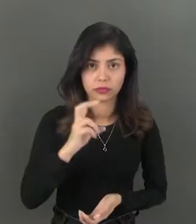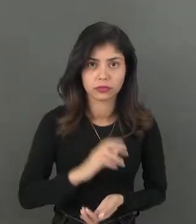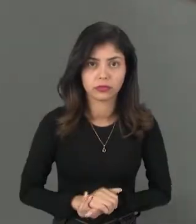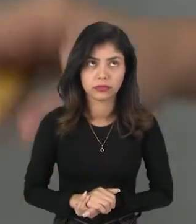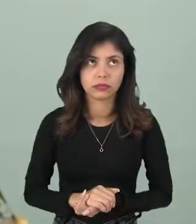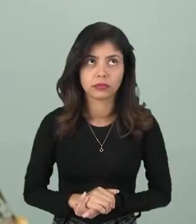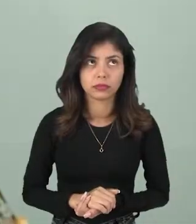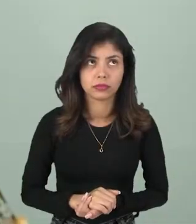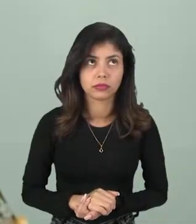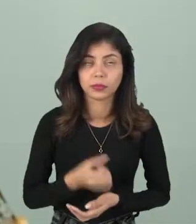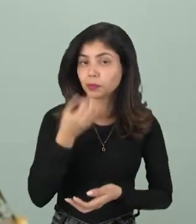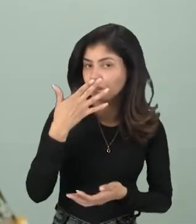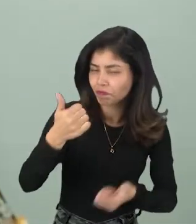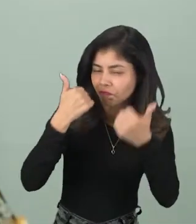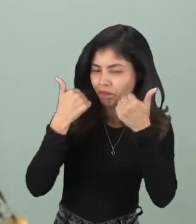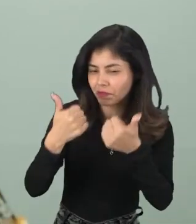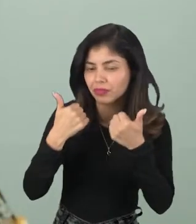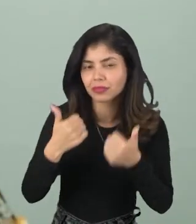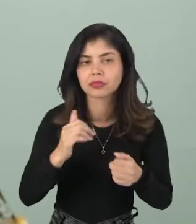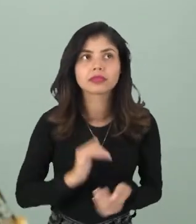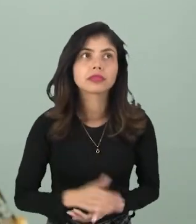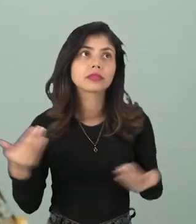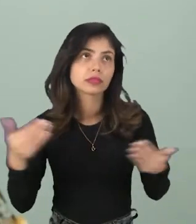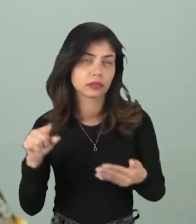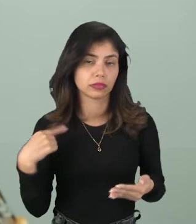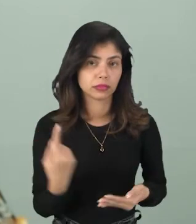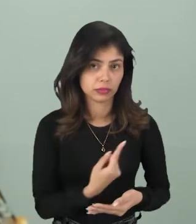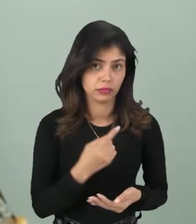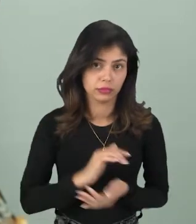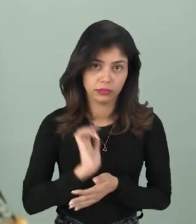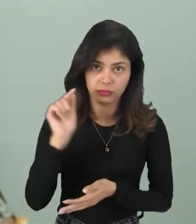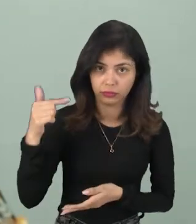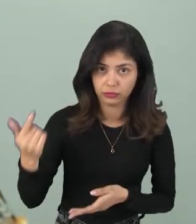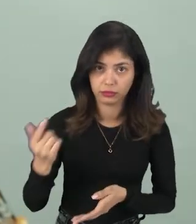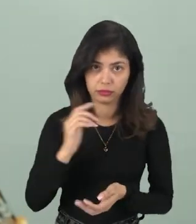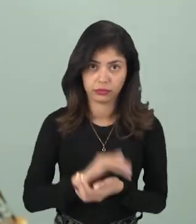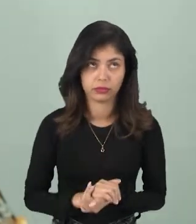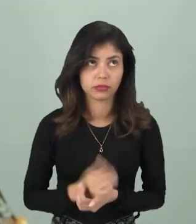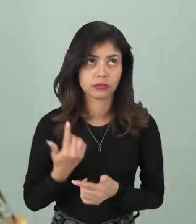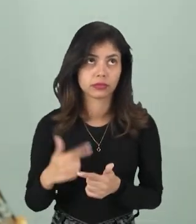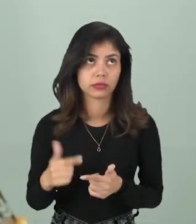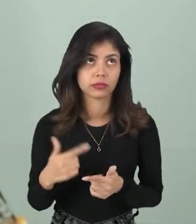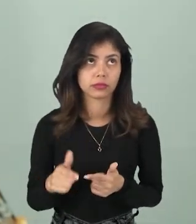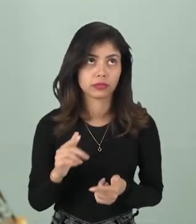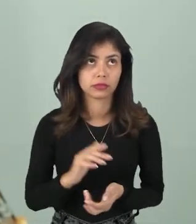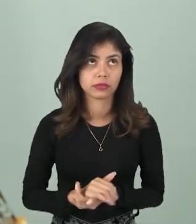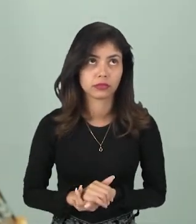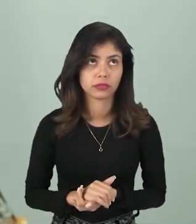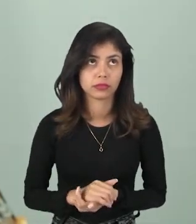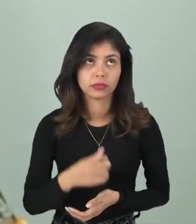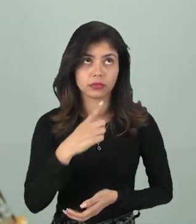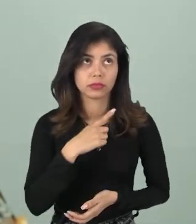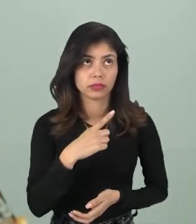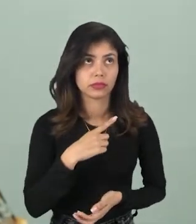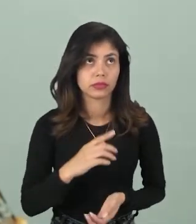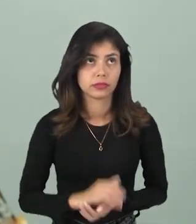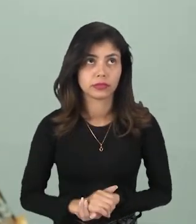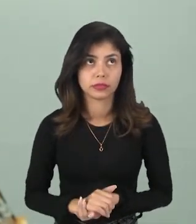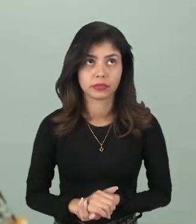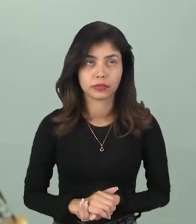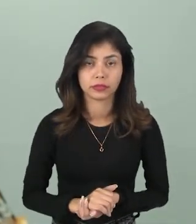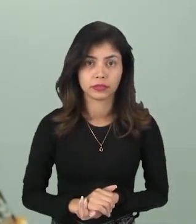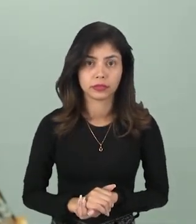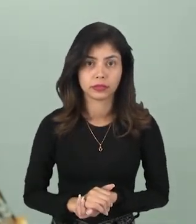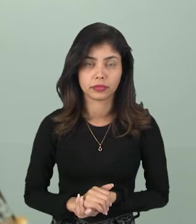quinze muito bem vamos agora para o nosso próximo problema nós temos aqui